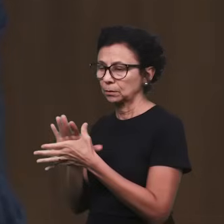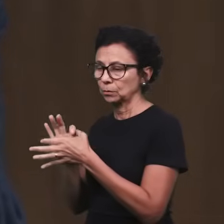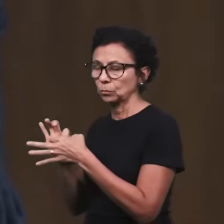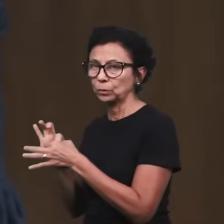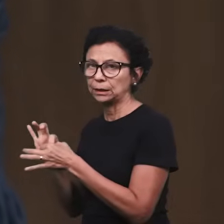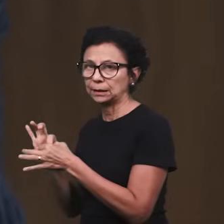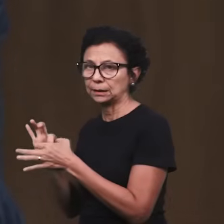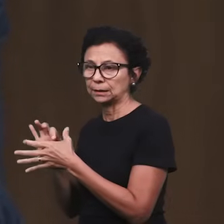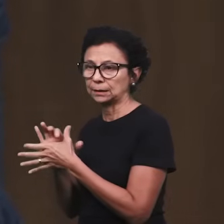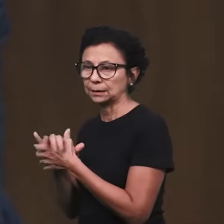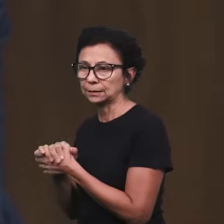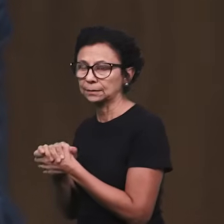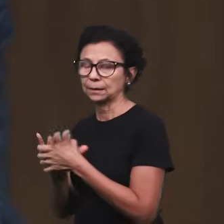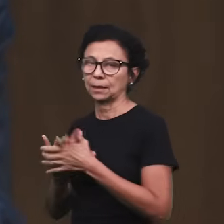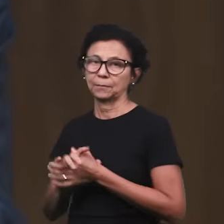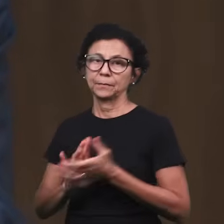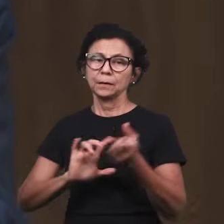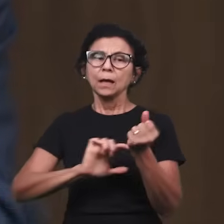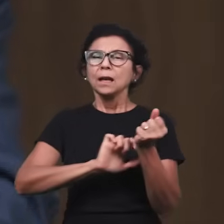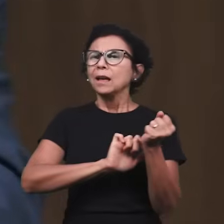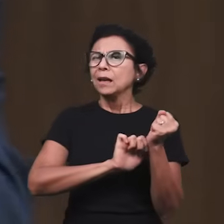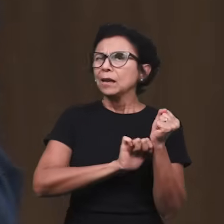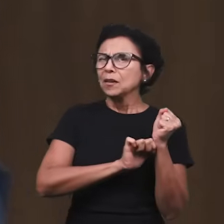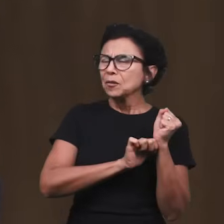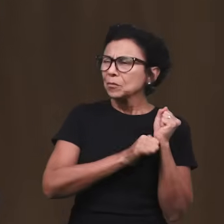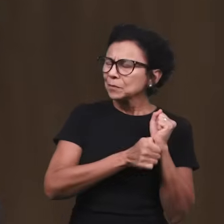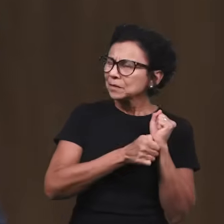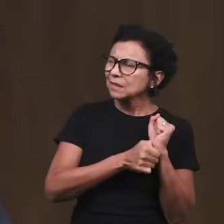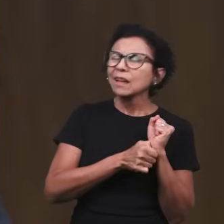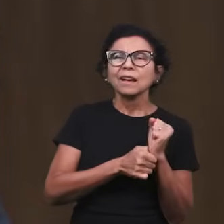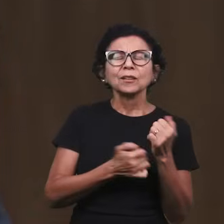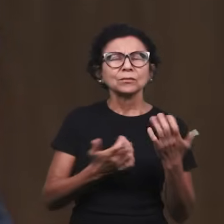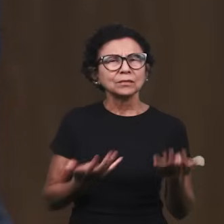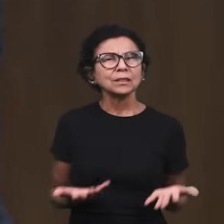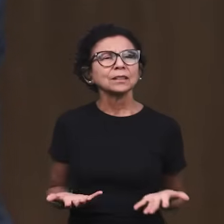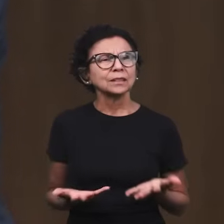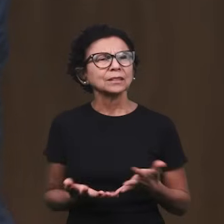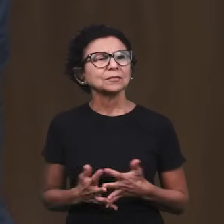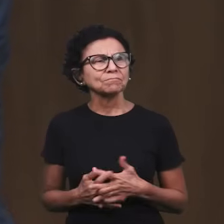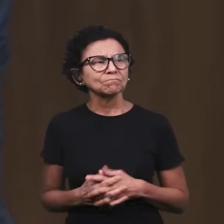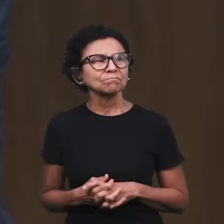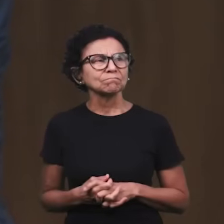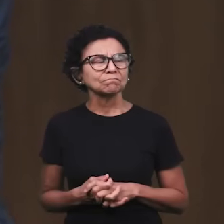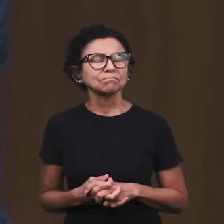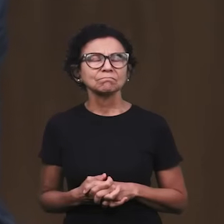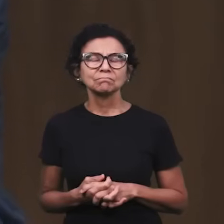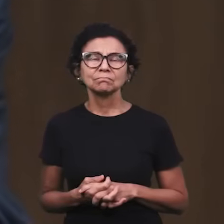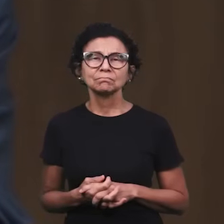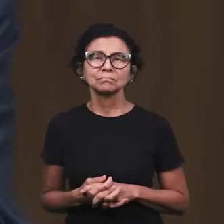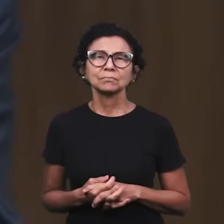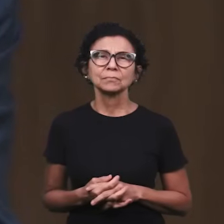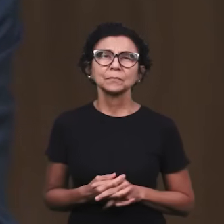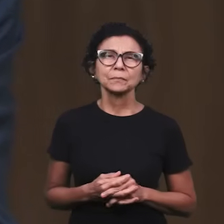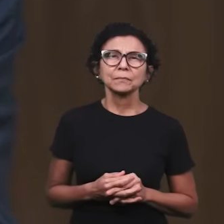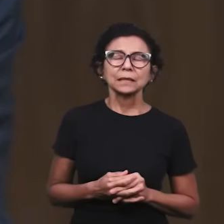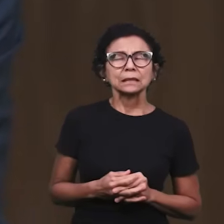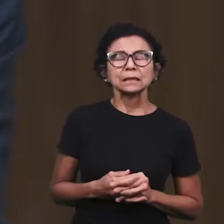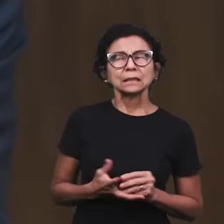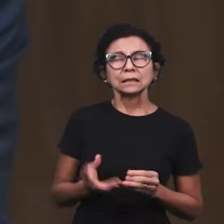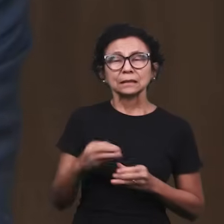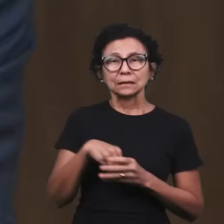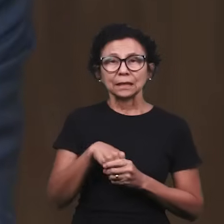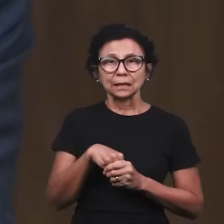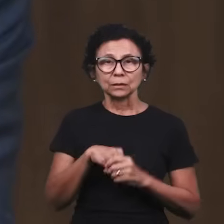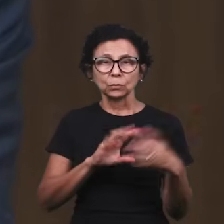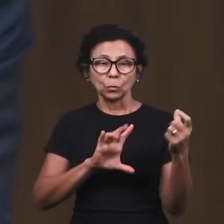está encoberto. E realmente nós percebemos que existe um mistério